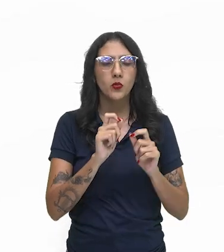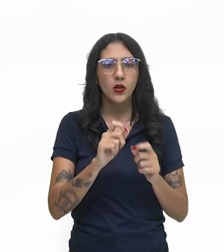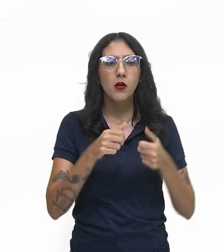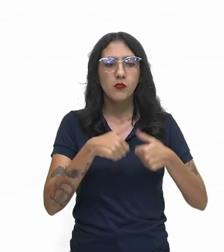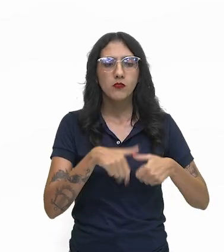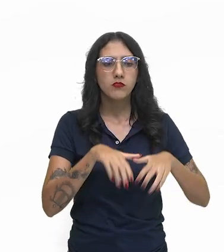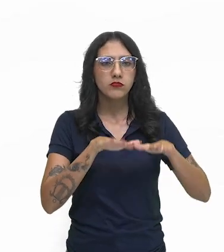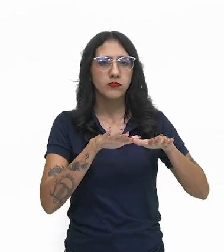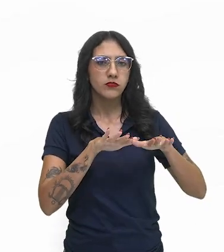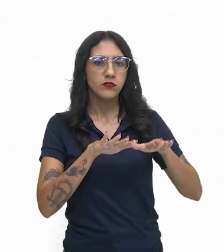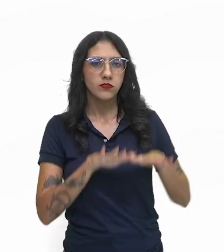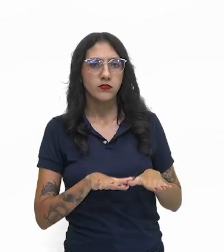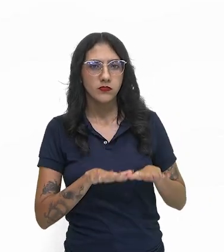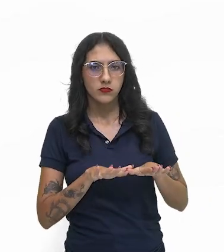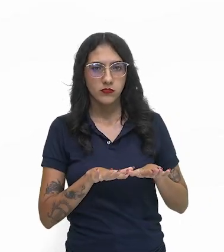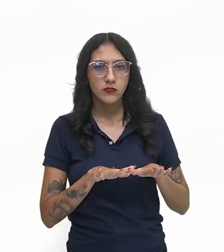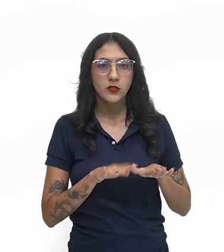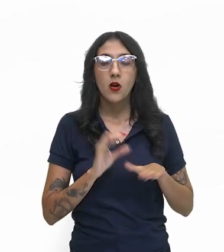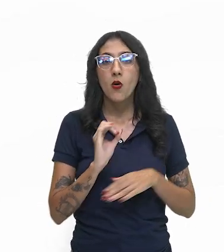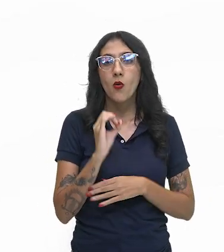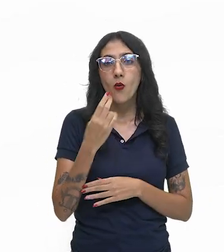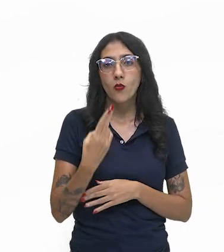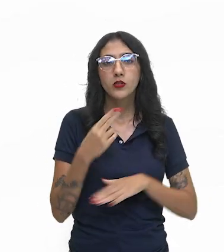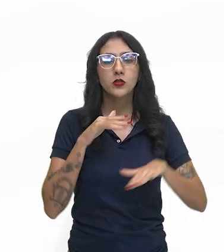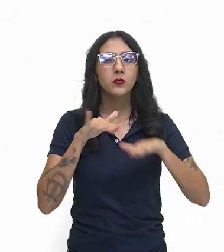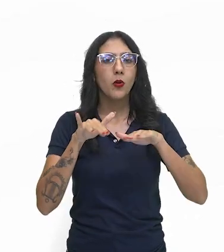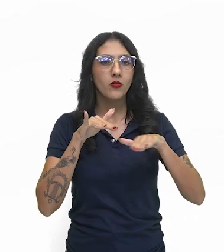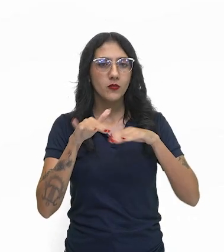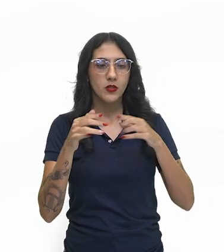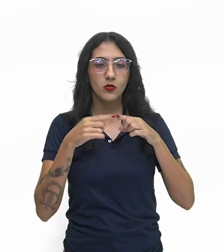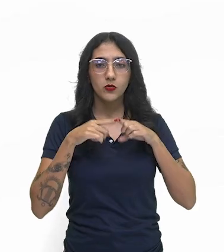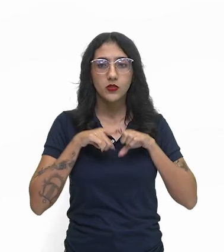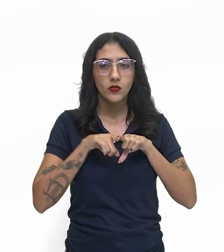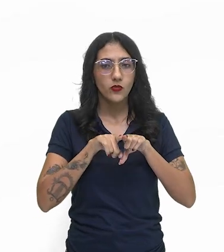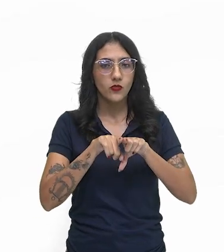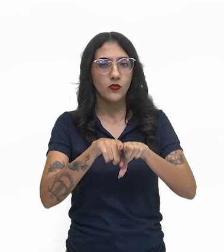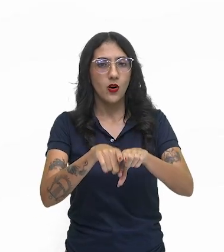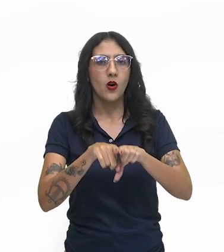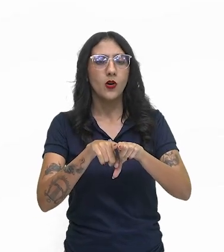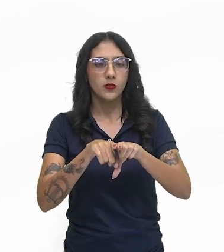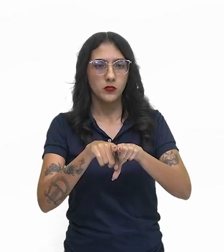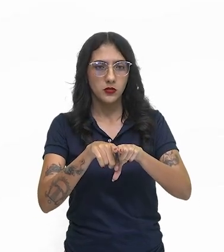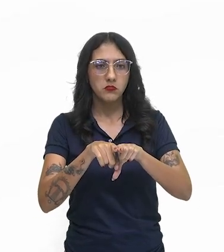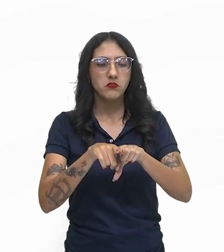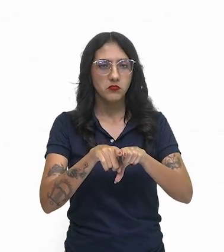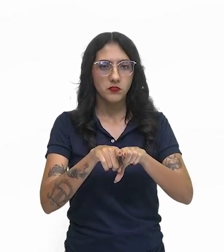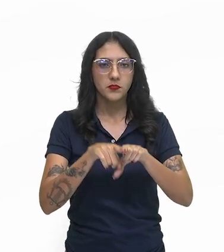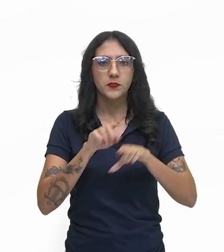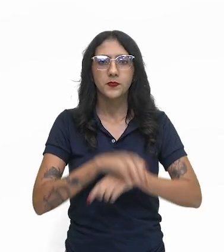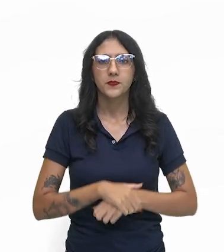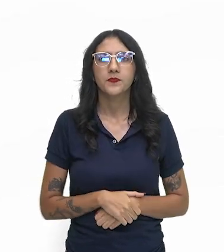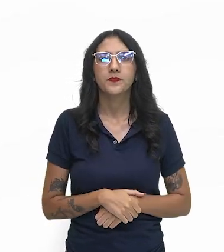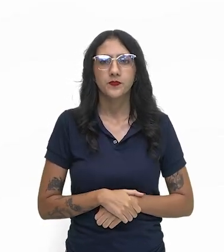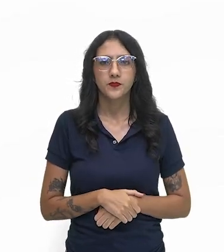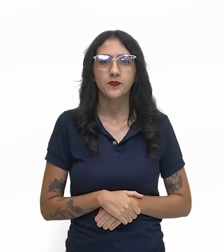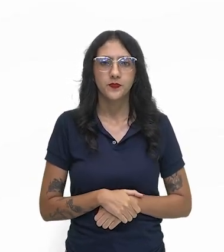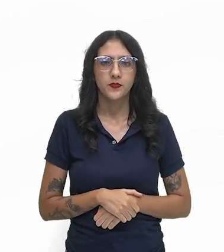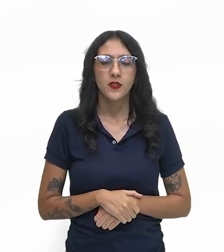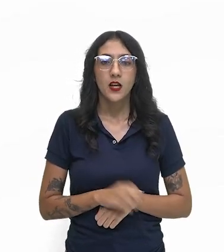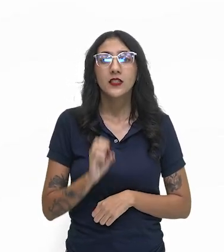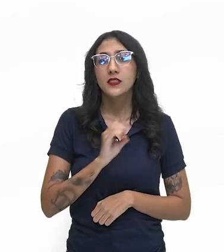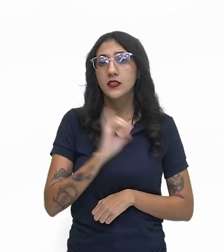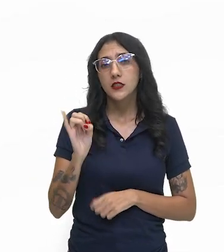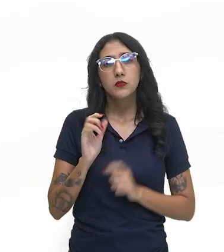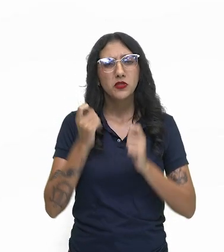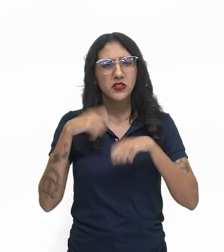em seu estado de repouso ou de movimento uniforme, em uma linha reta, a menos que